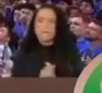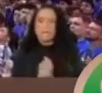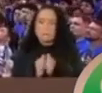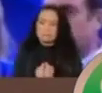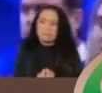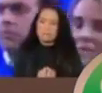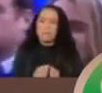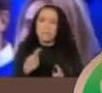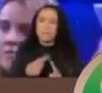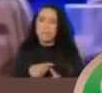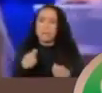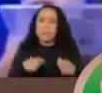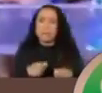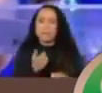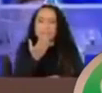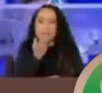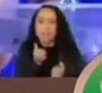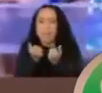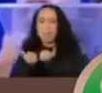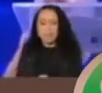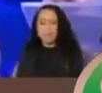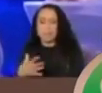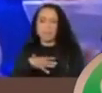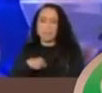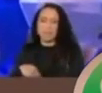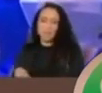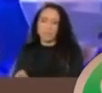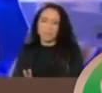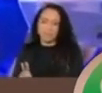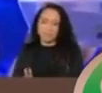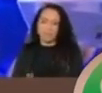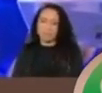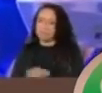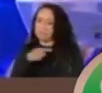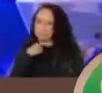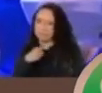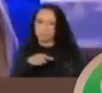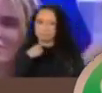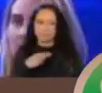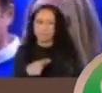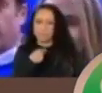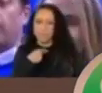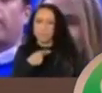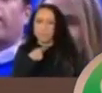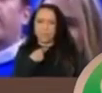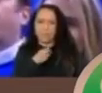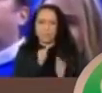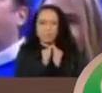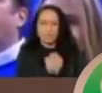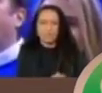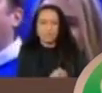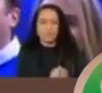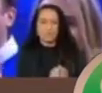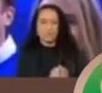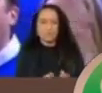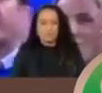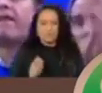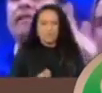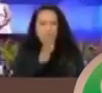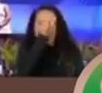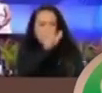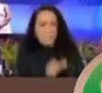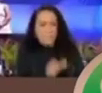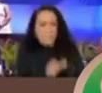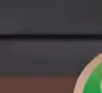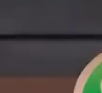dar comida para os filhos. Ninguém pode viver com alguém que esteja violento com mulher. Ninguém